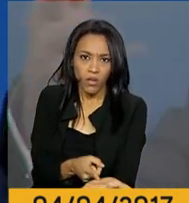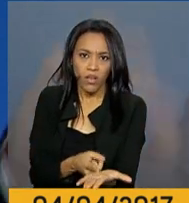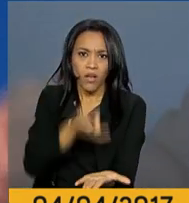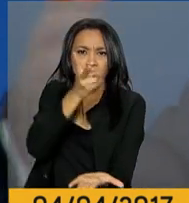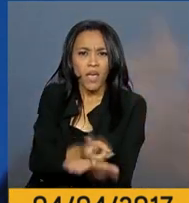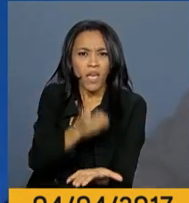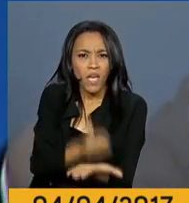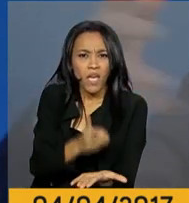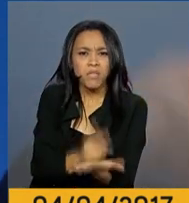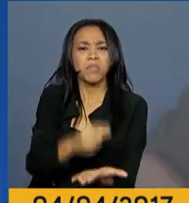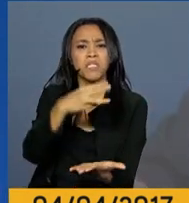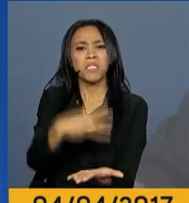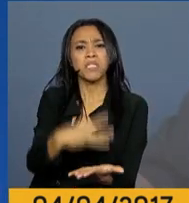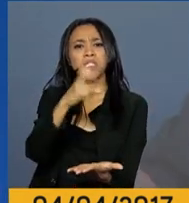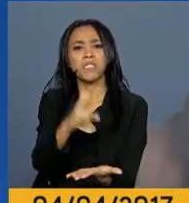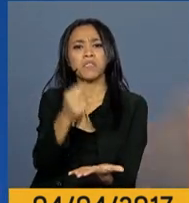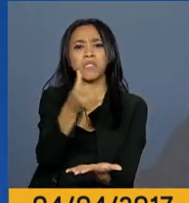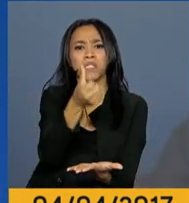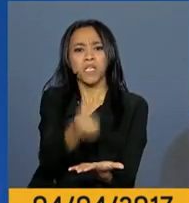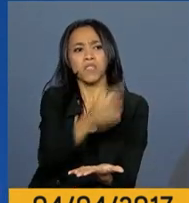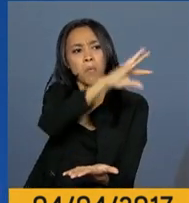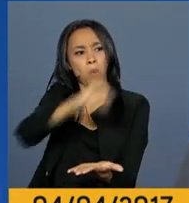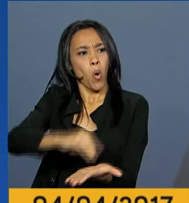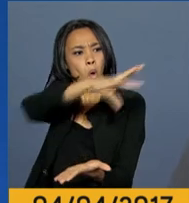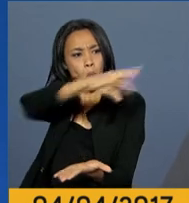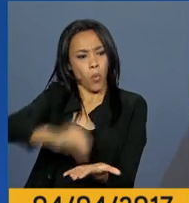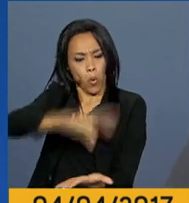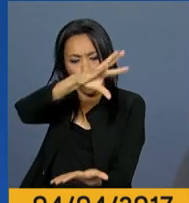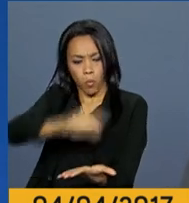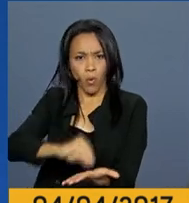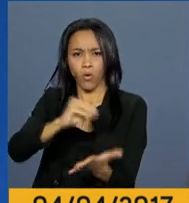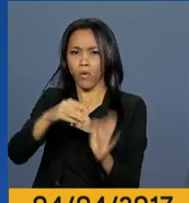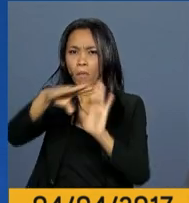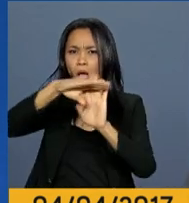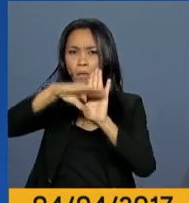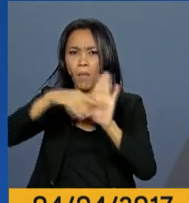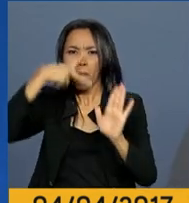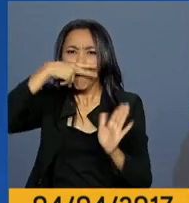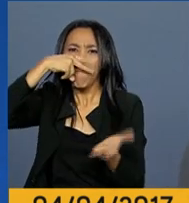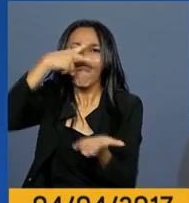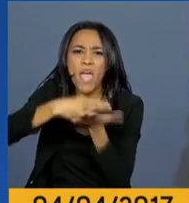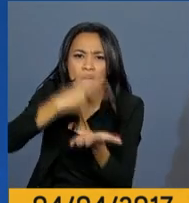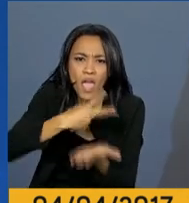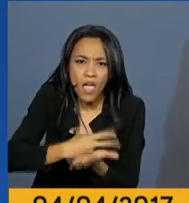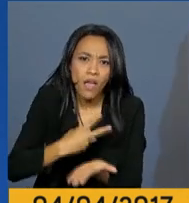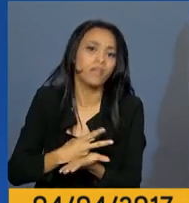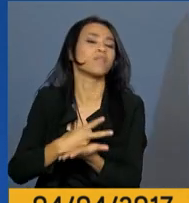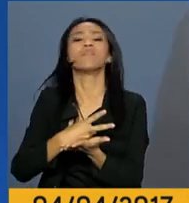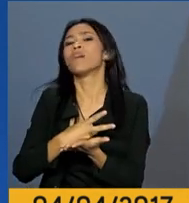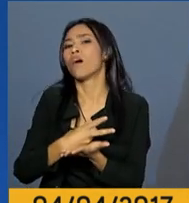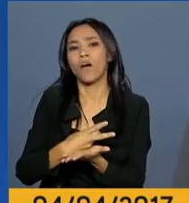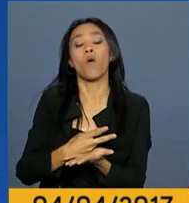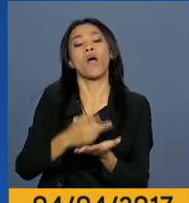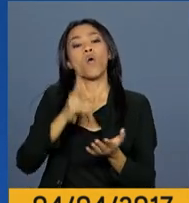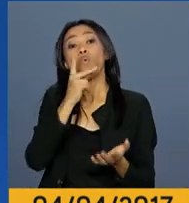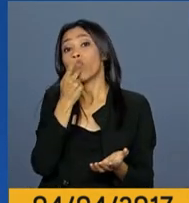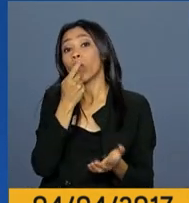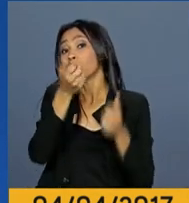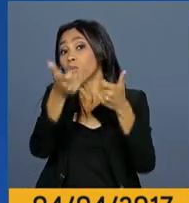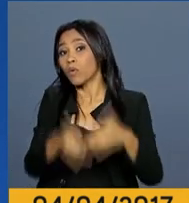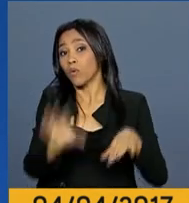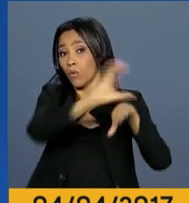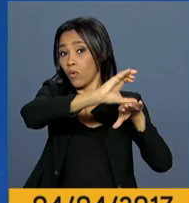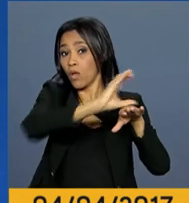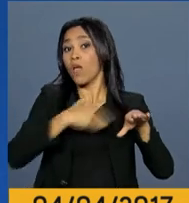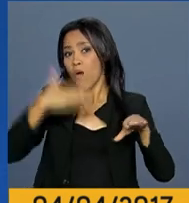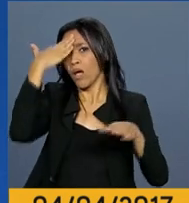direitos 35, 36 elencados na convenção coletiva. O que o Constituinte quis dizer é o seguinte: olha, eu acredito num acordo